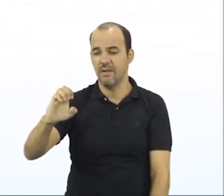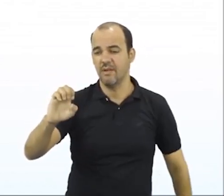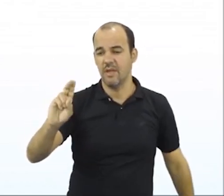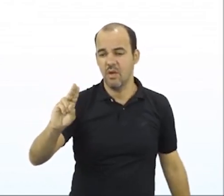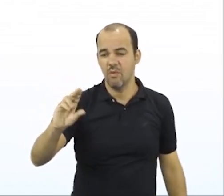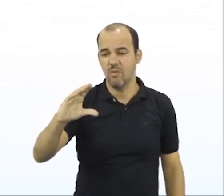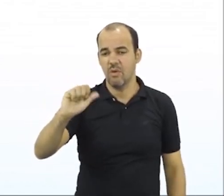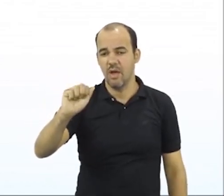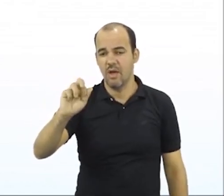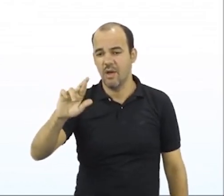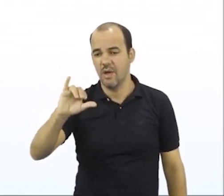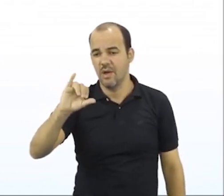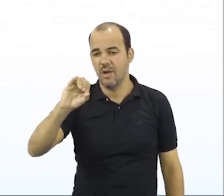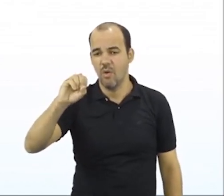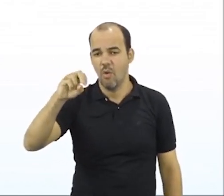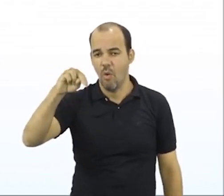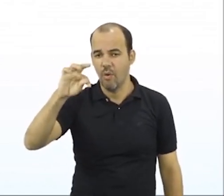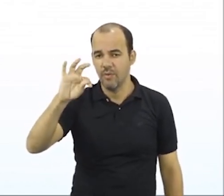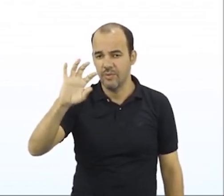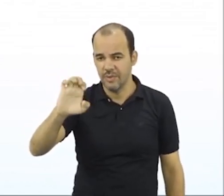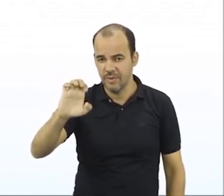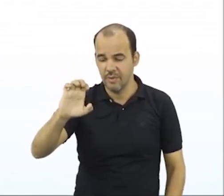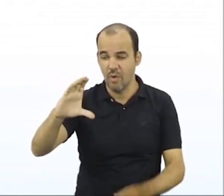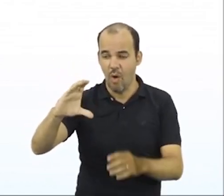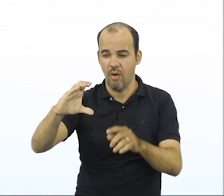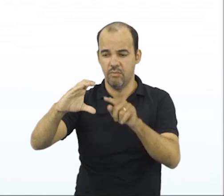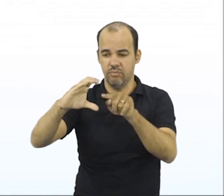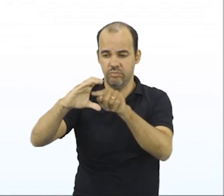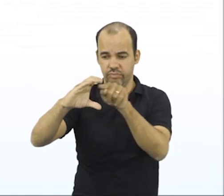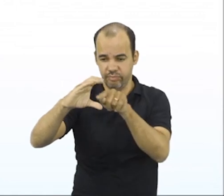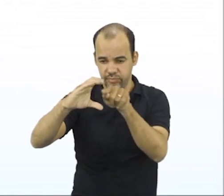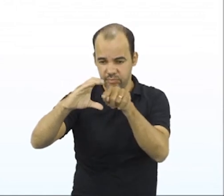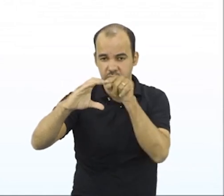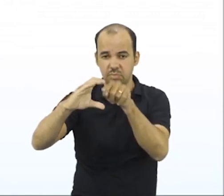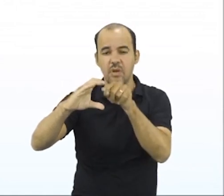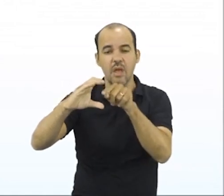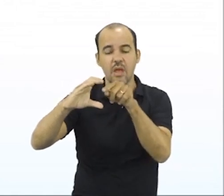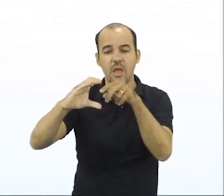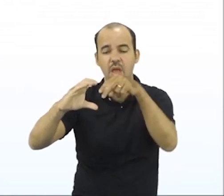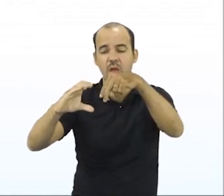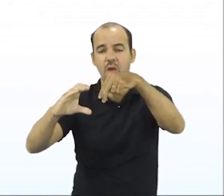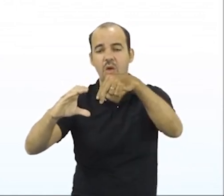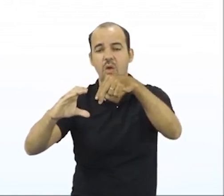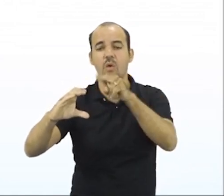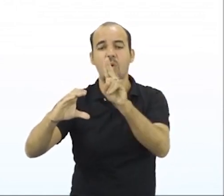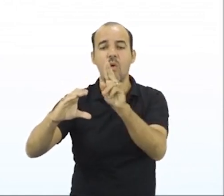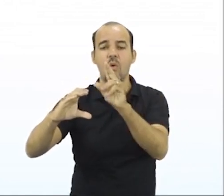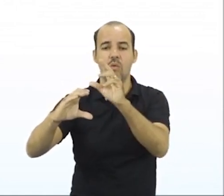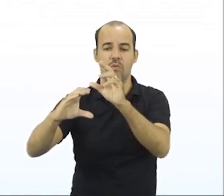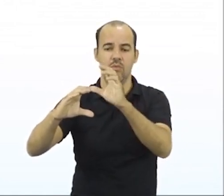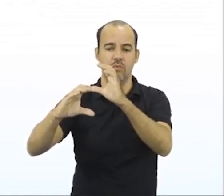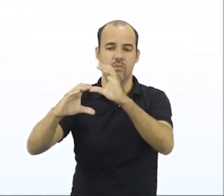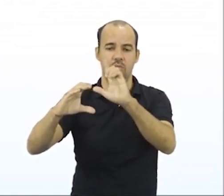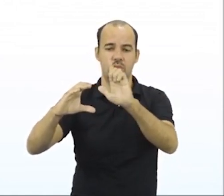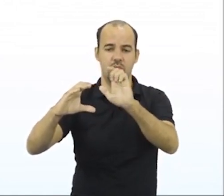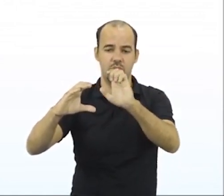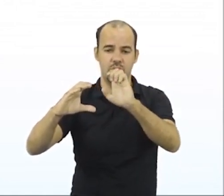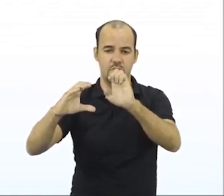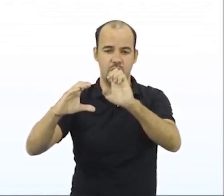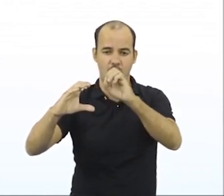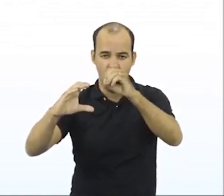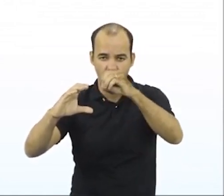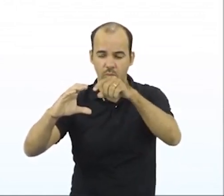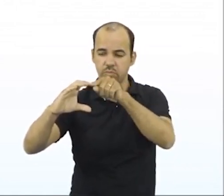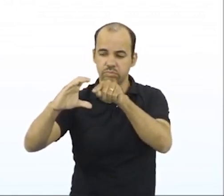diferença. Eu vou ter o núcleo aqui, ó. E dentro do núcleo é aqui que a